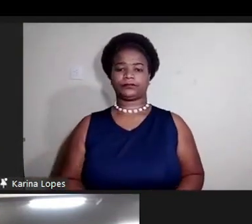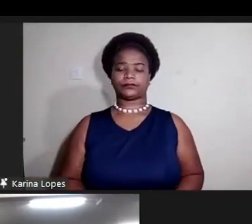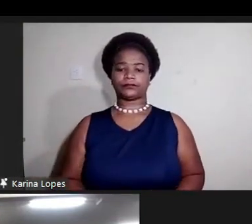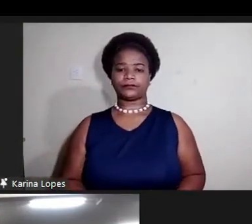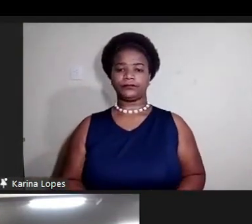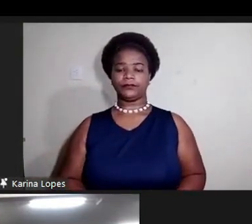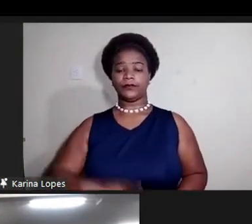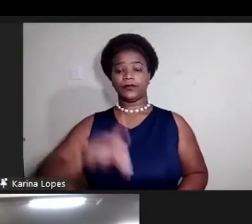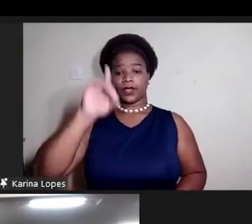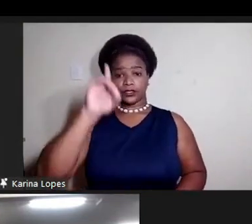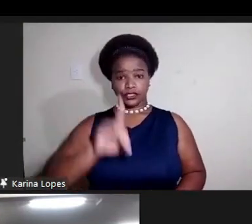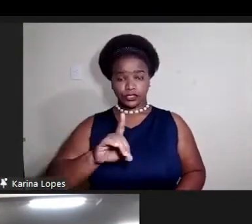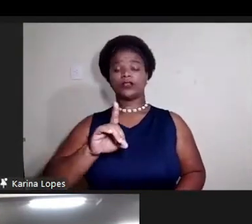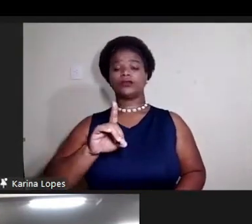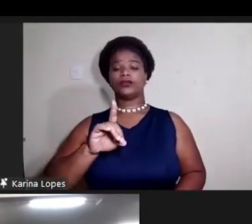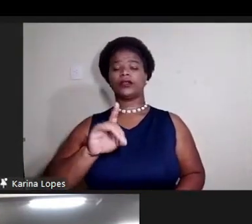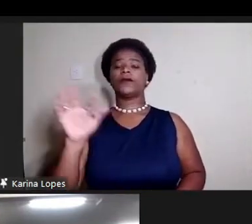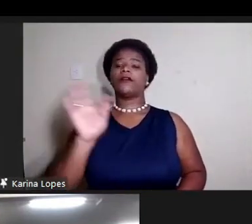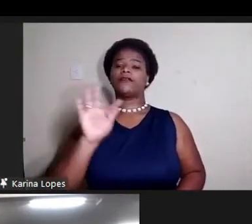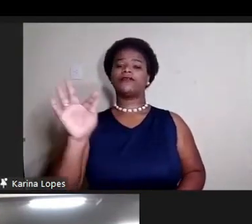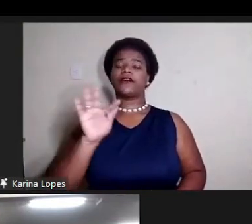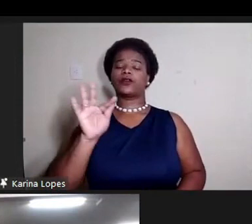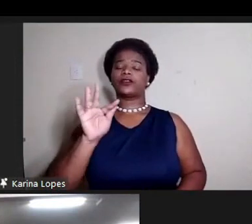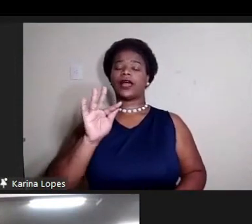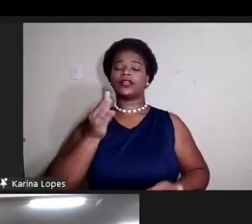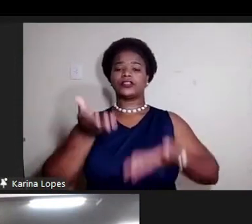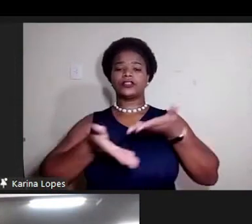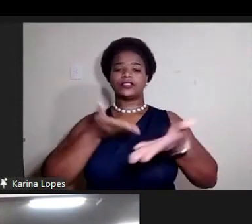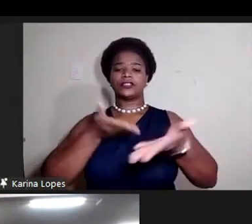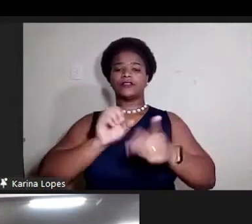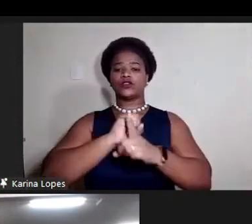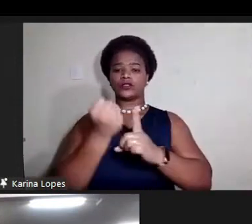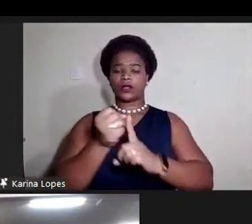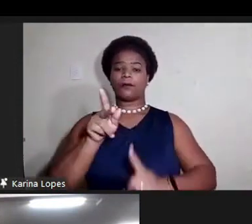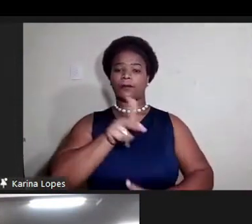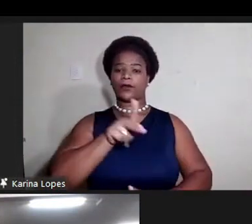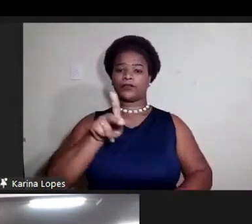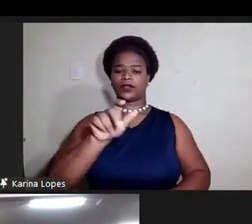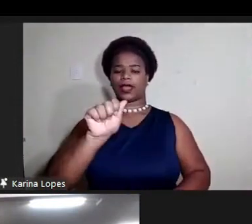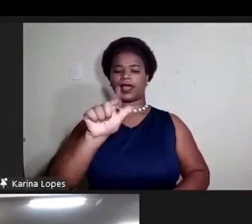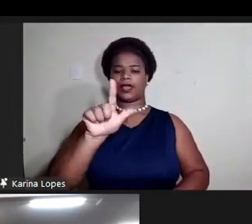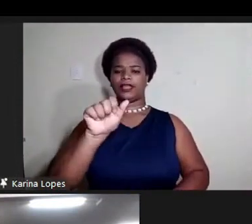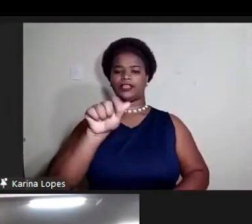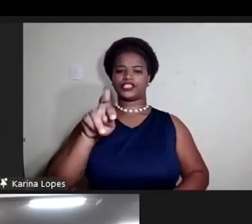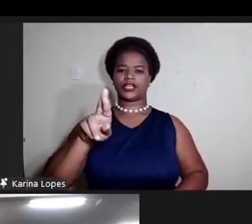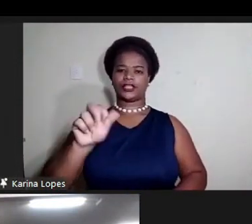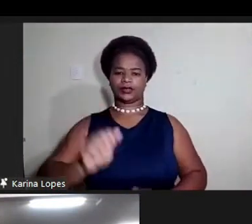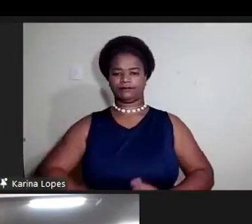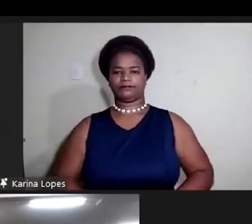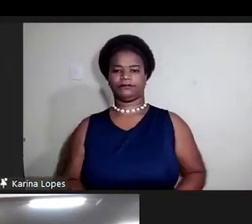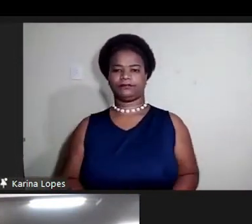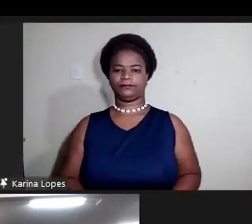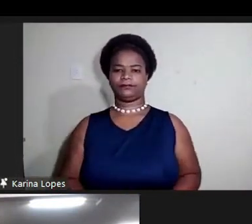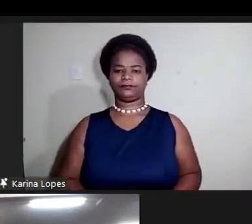diretora da Faculdade de Serviço Social, professora Alexandra Aparecida Leite Tofaneto Seabra Eiras,